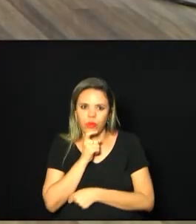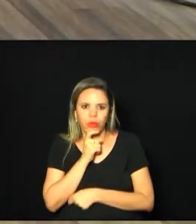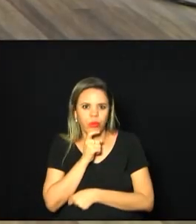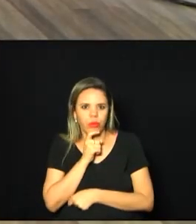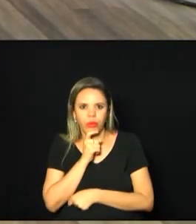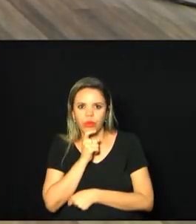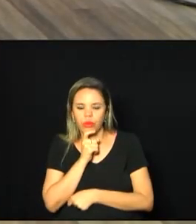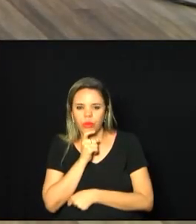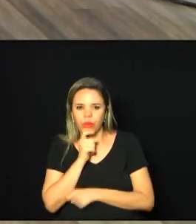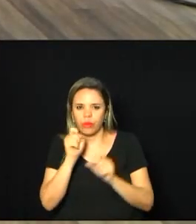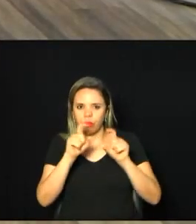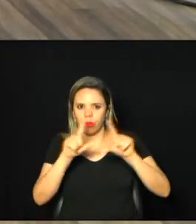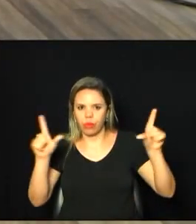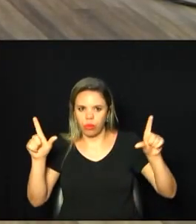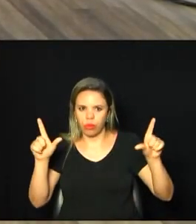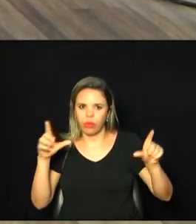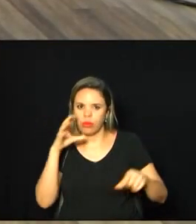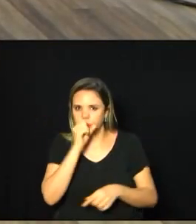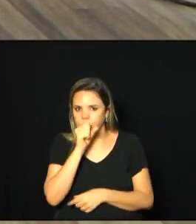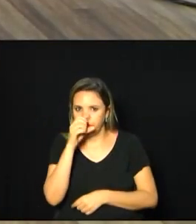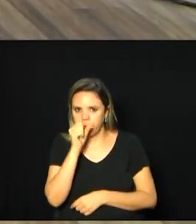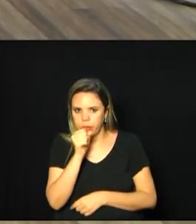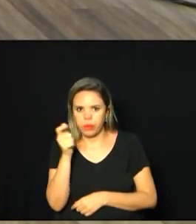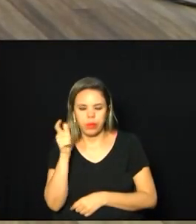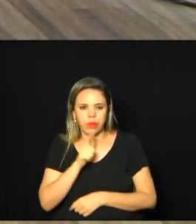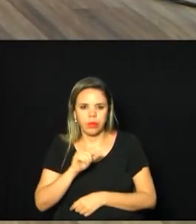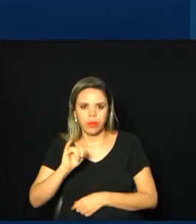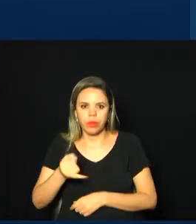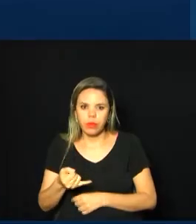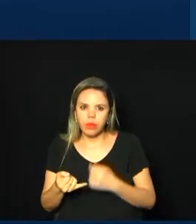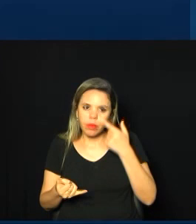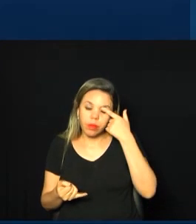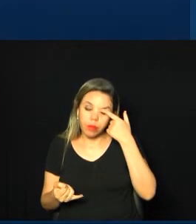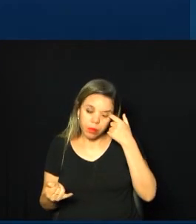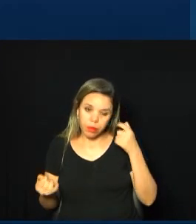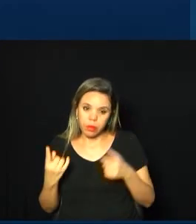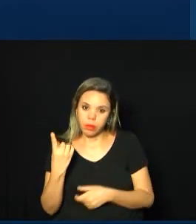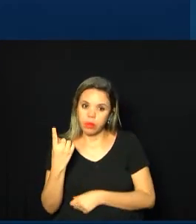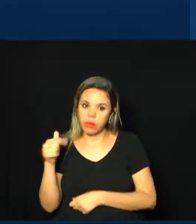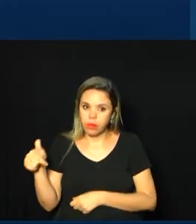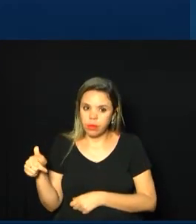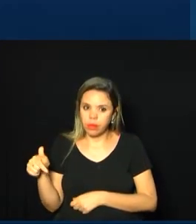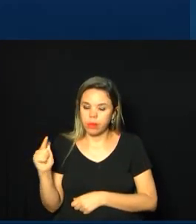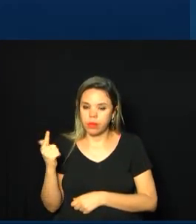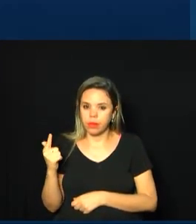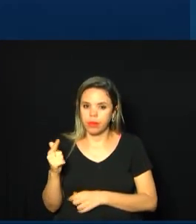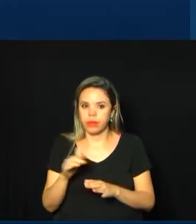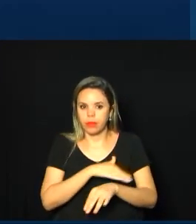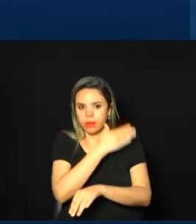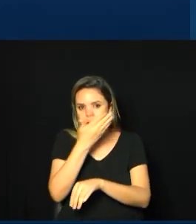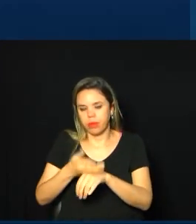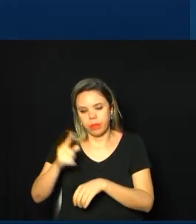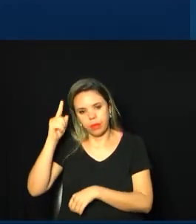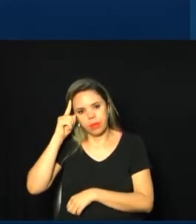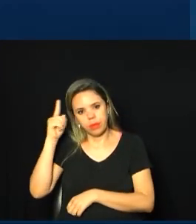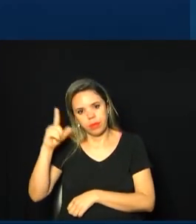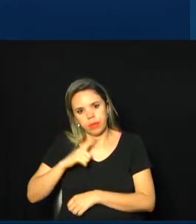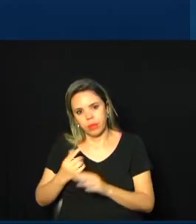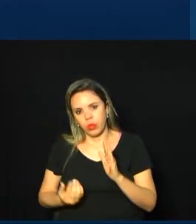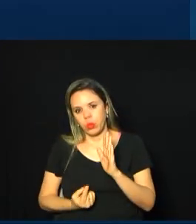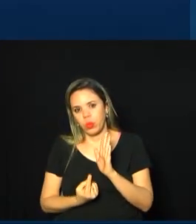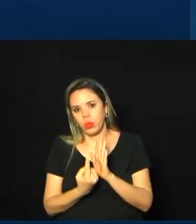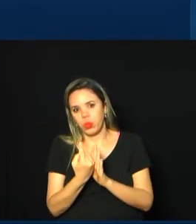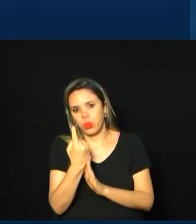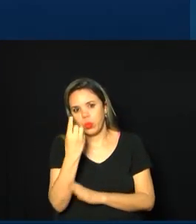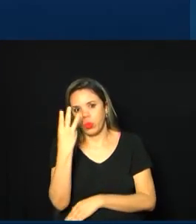então, aqui na minha tela. No sábado, você consegue aproveitar mínima de 17. Ao longo do dia, a temperatura vai subindo,